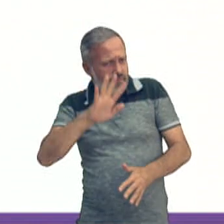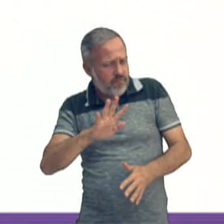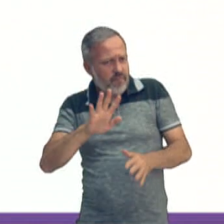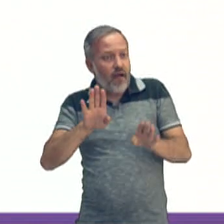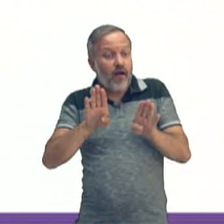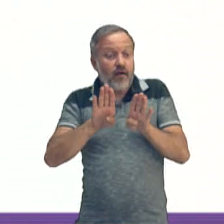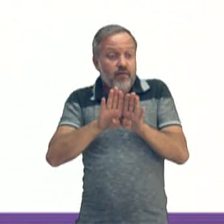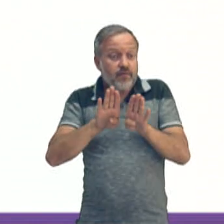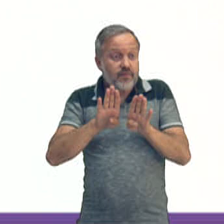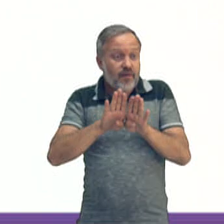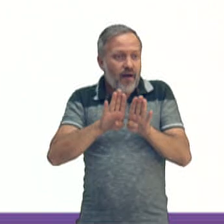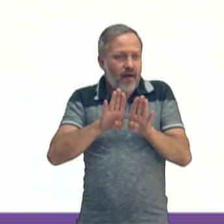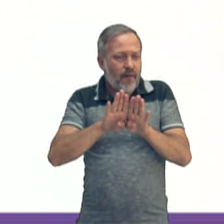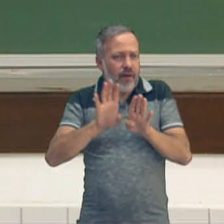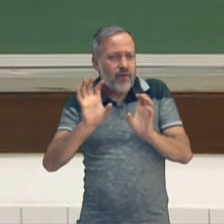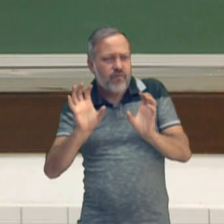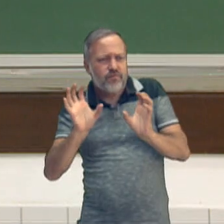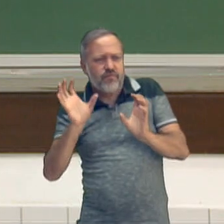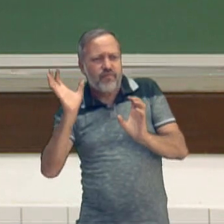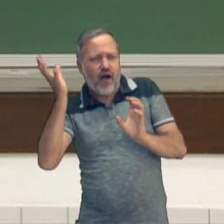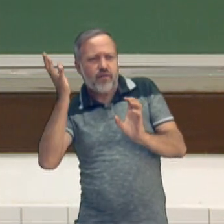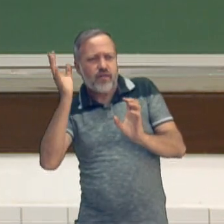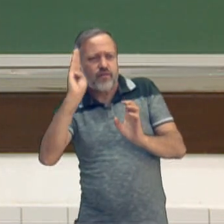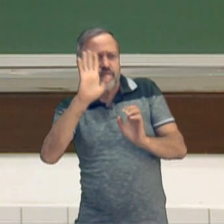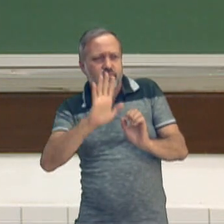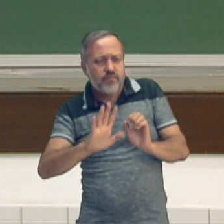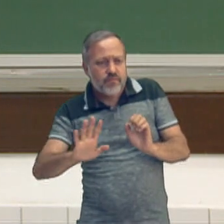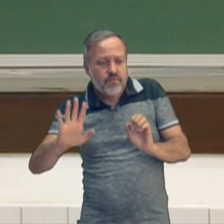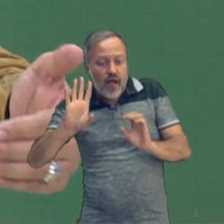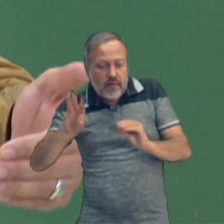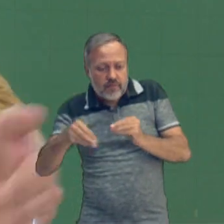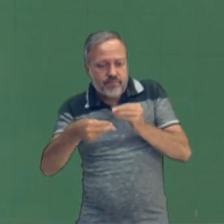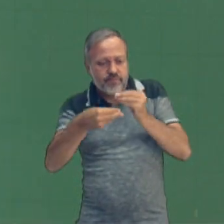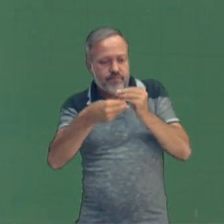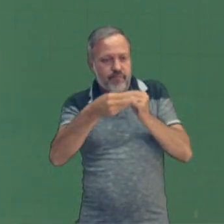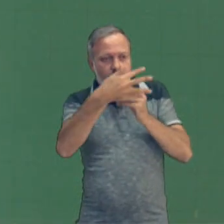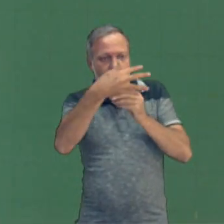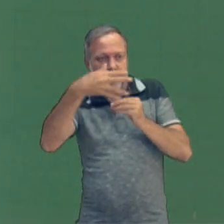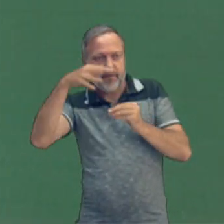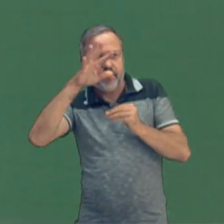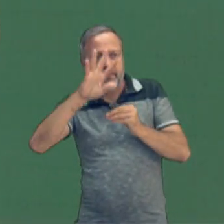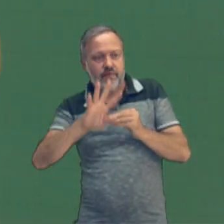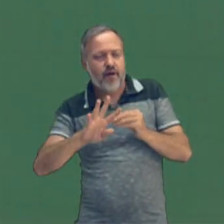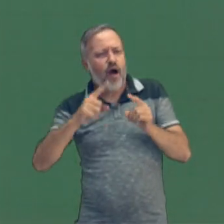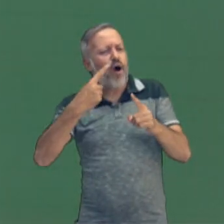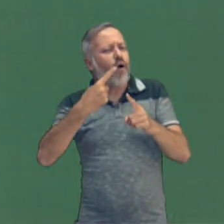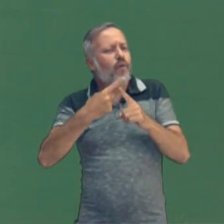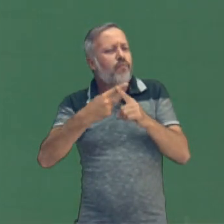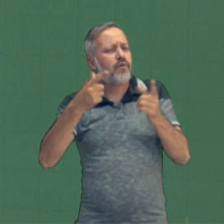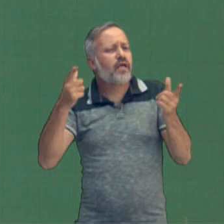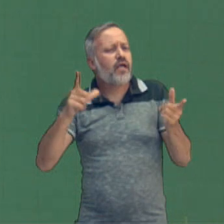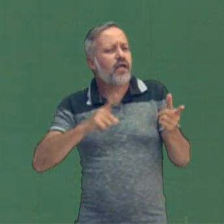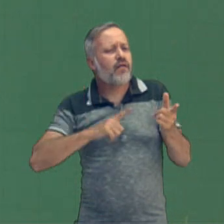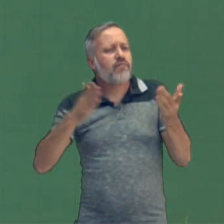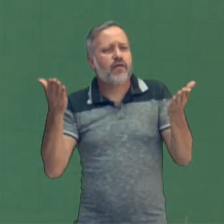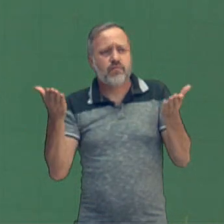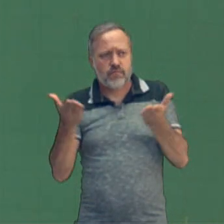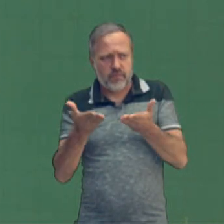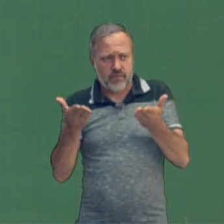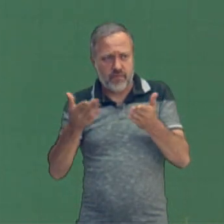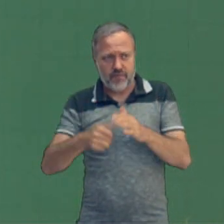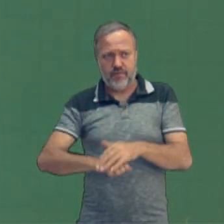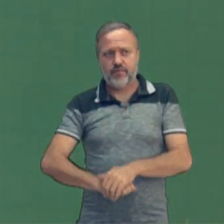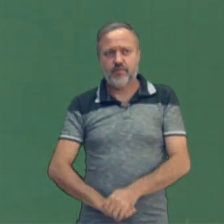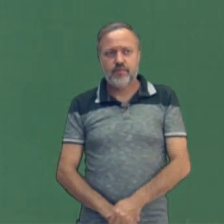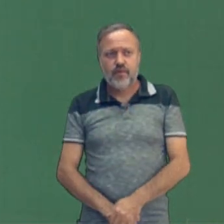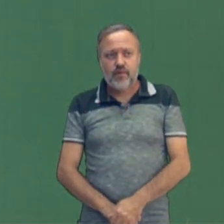religiosas e populares que se desdobram e são marcadas dentro desses calendários. Então, está tudo muito conectado aqui na nossa